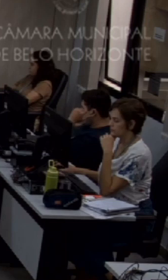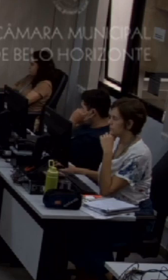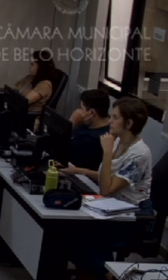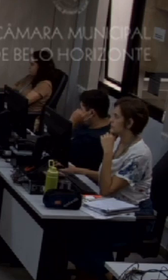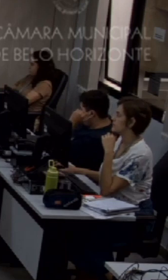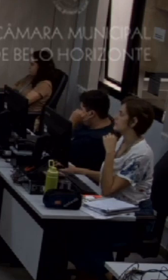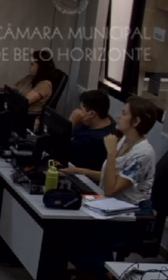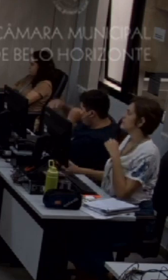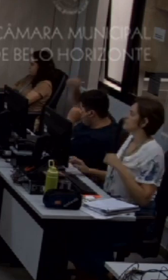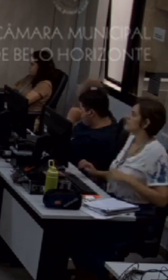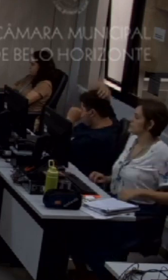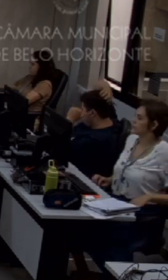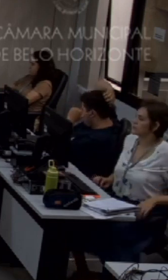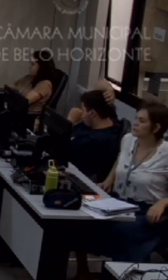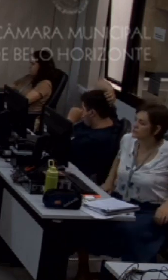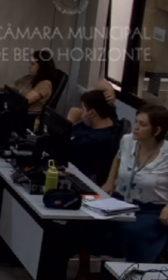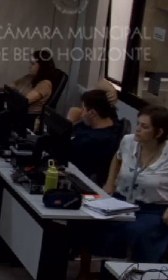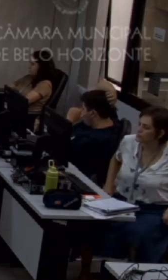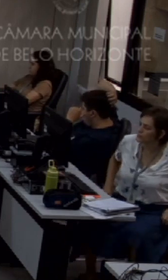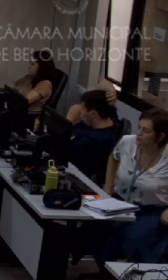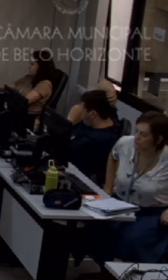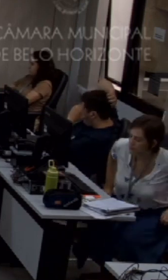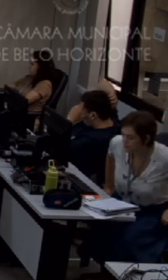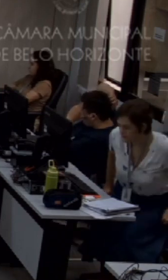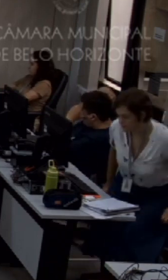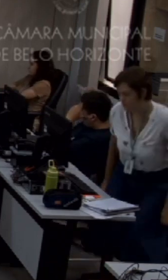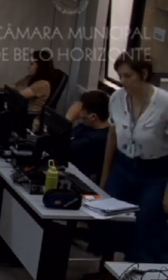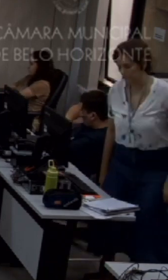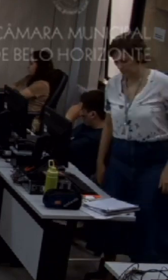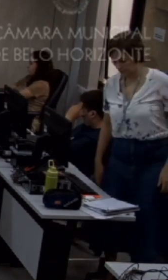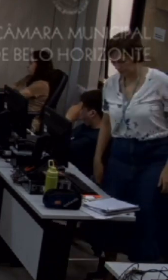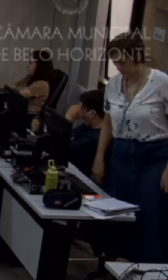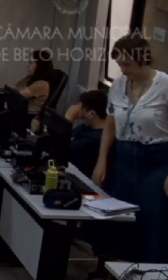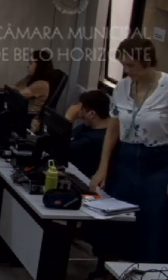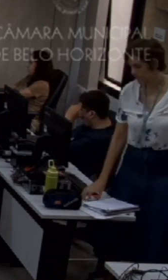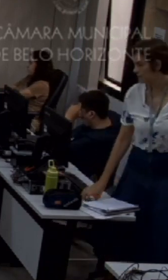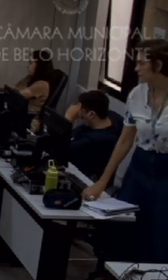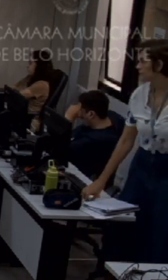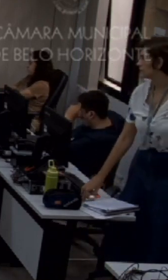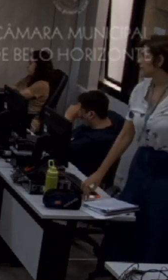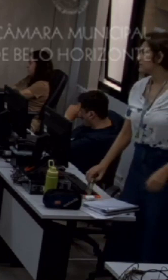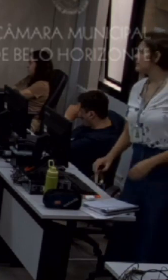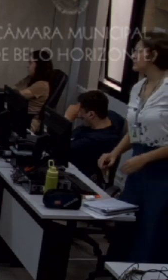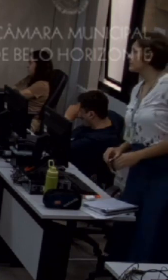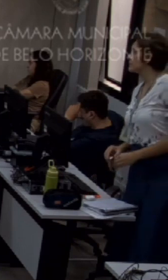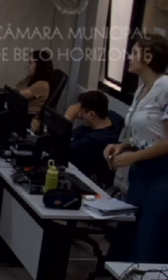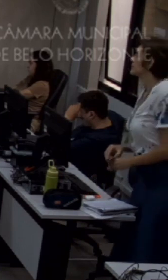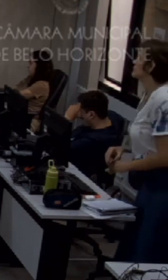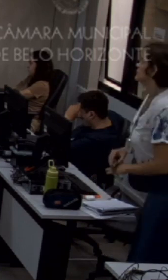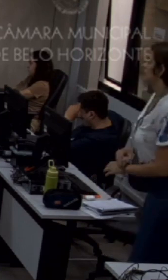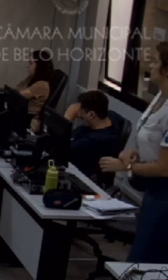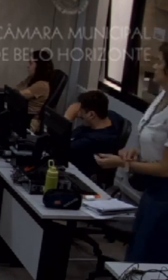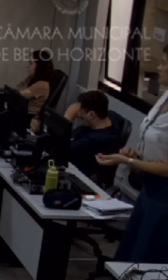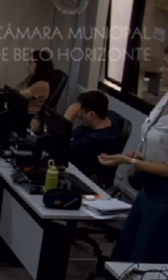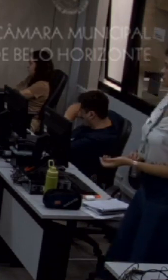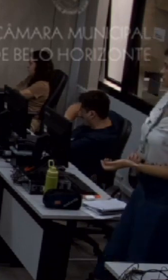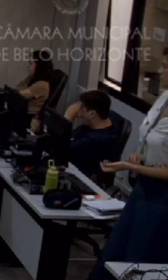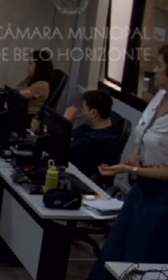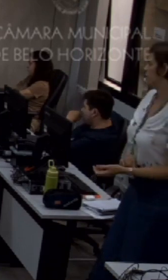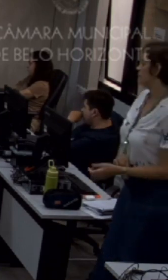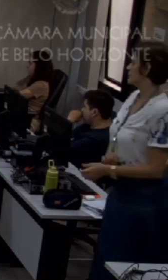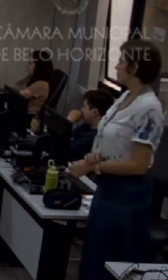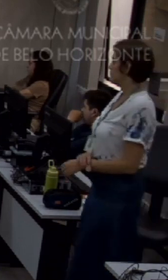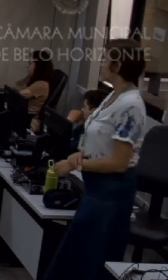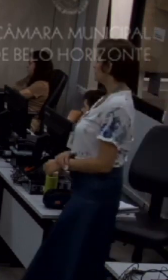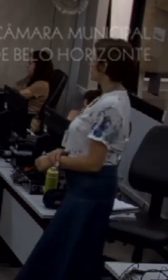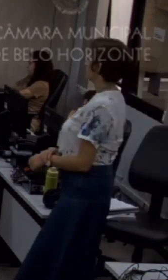de vocês, tá bom? Para futuras reuniões, discussões aí com o poder público, viu? Eu que agradeço a todos